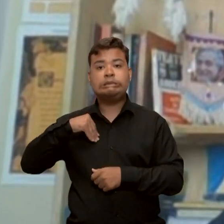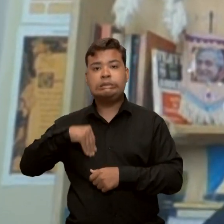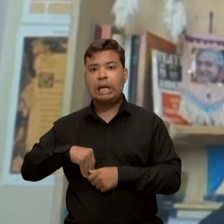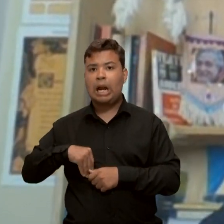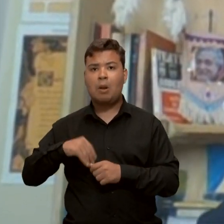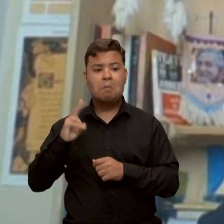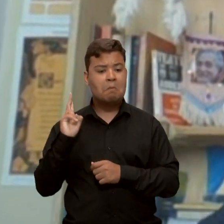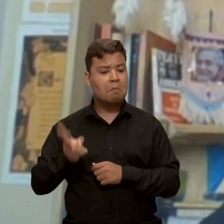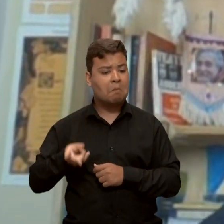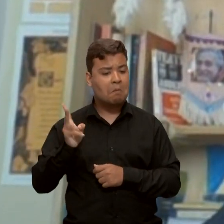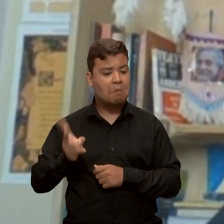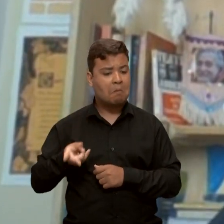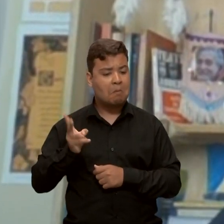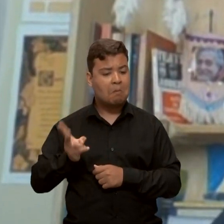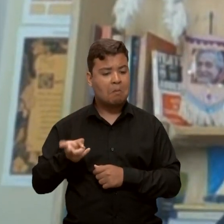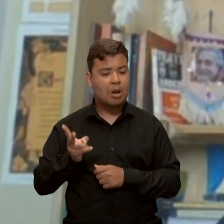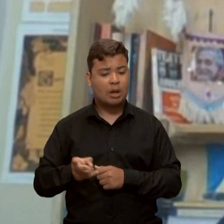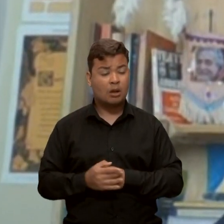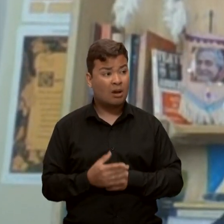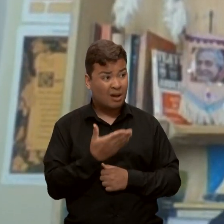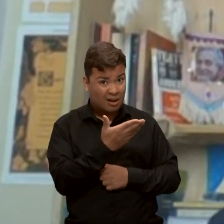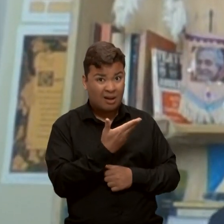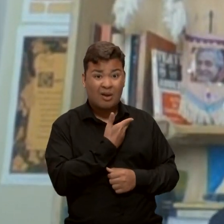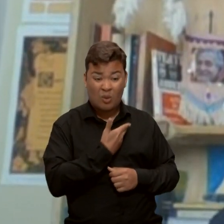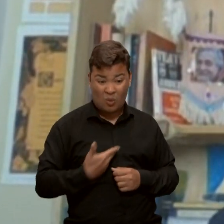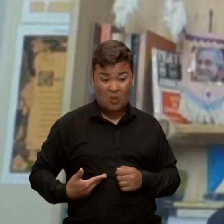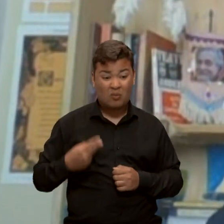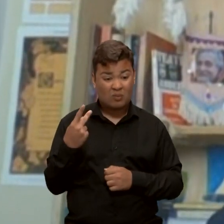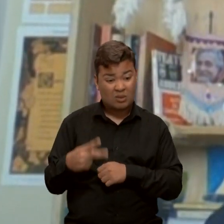últimas atitudes do nosso governo estadual atual.